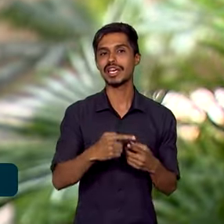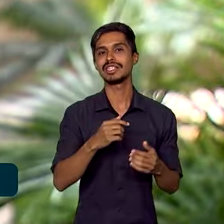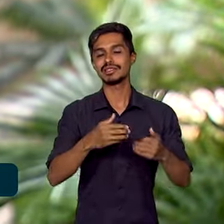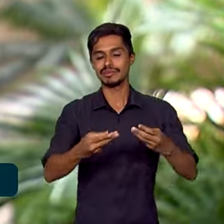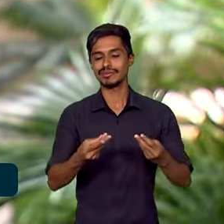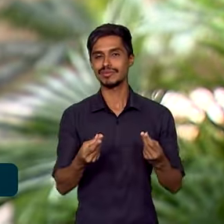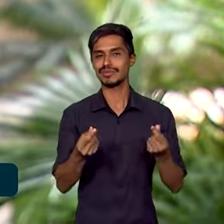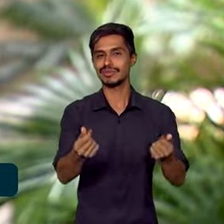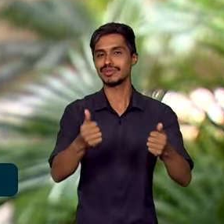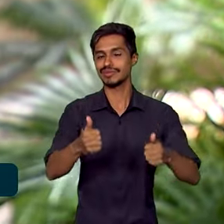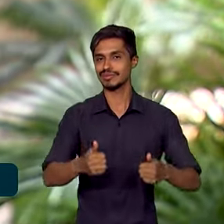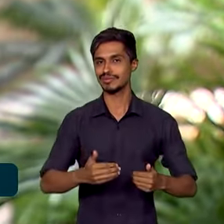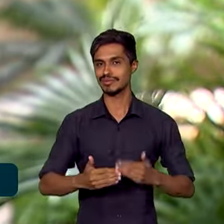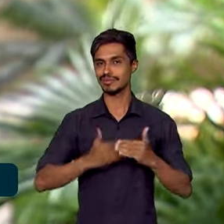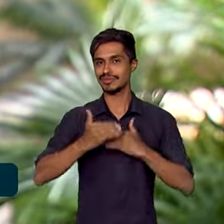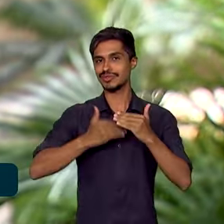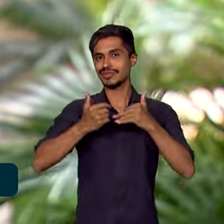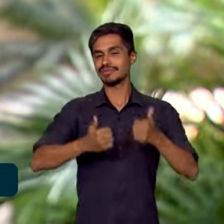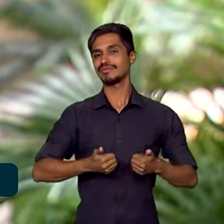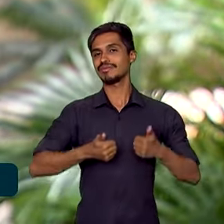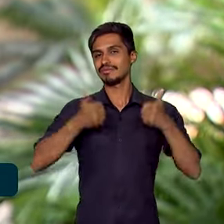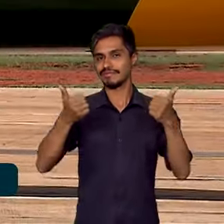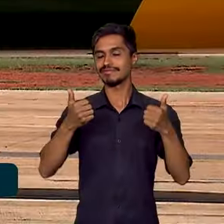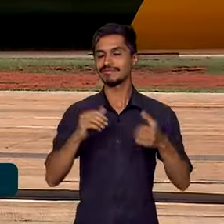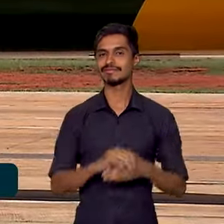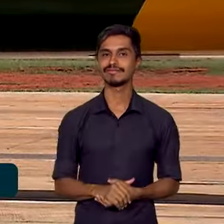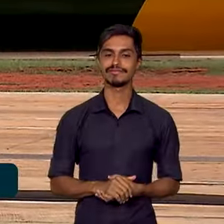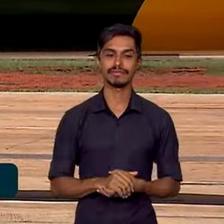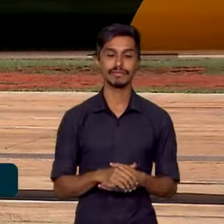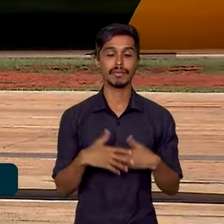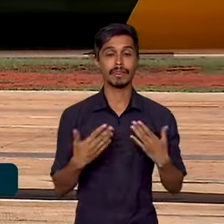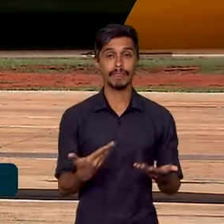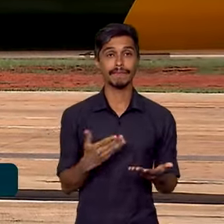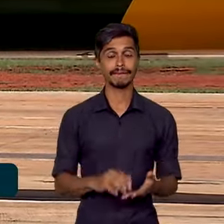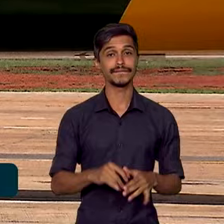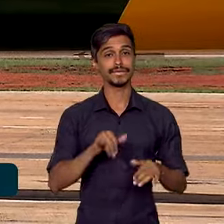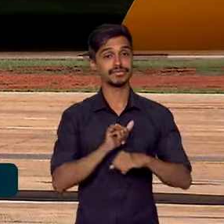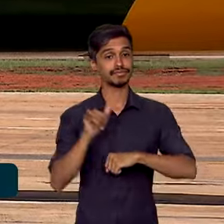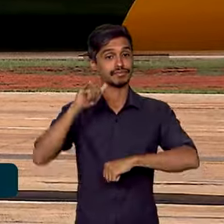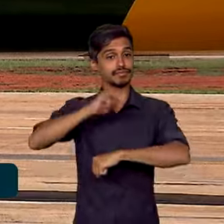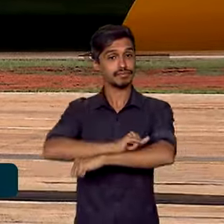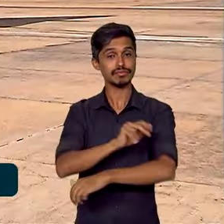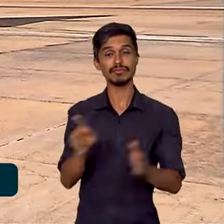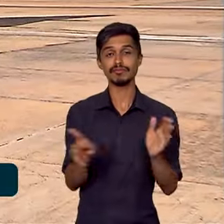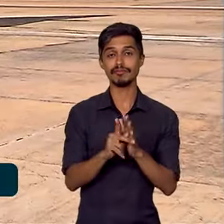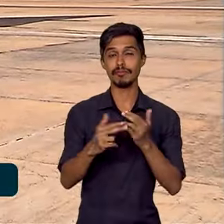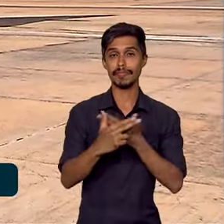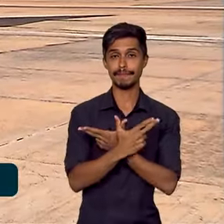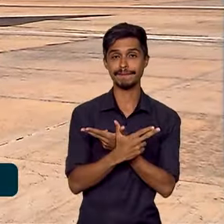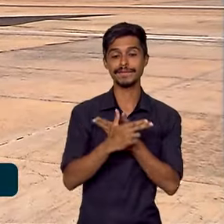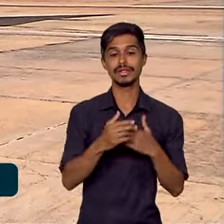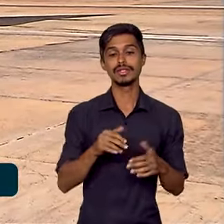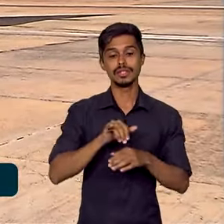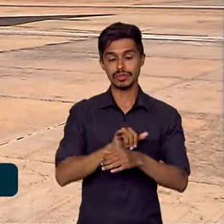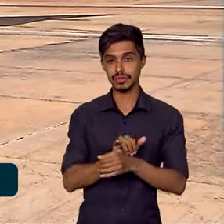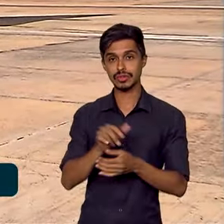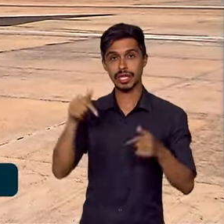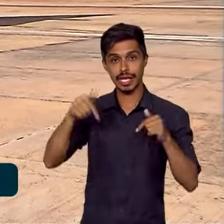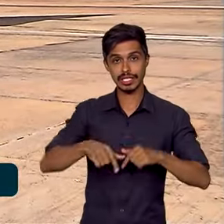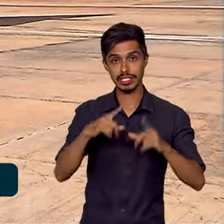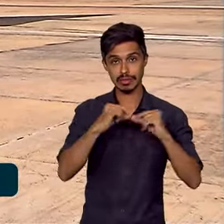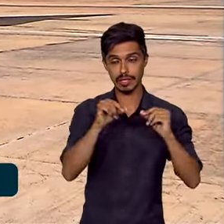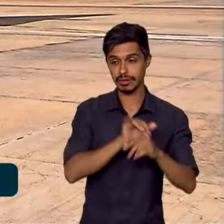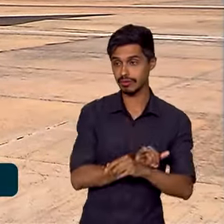bom processo de readaptação. A aeronave da Força Aérea Brasileira decolou aqui da base aérea